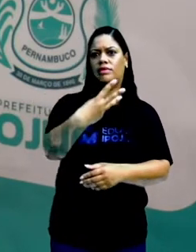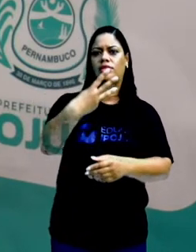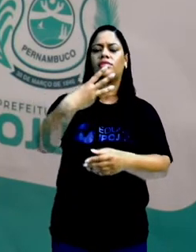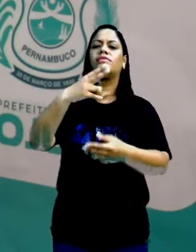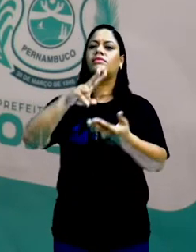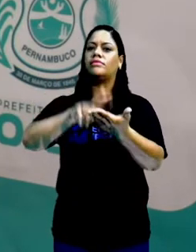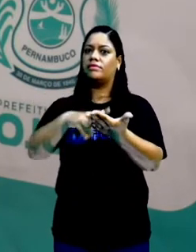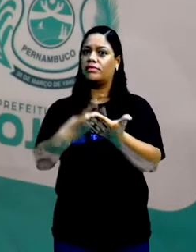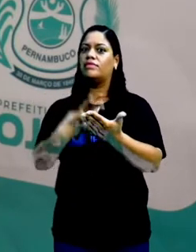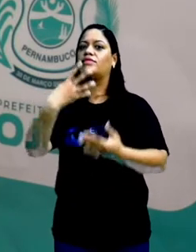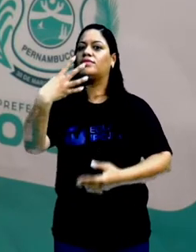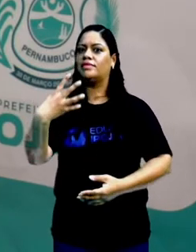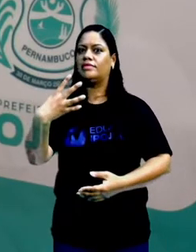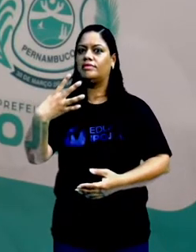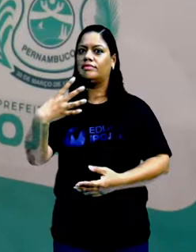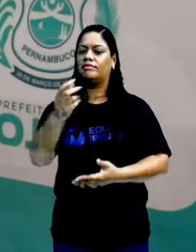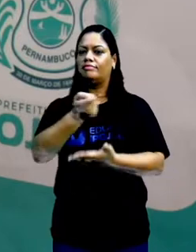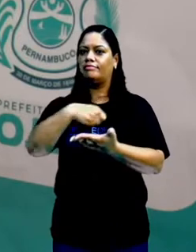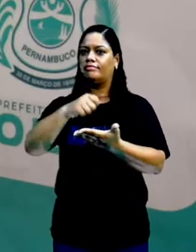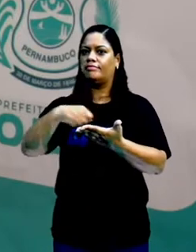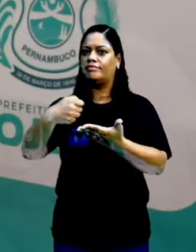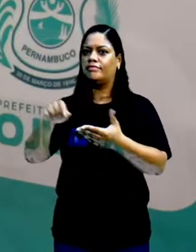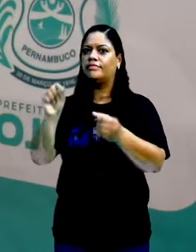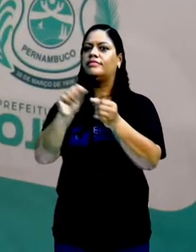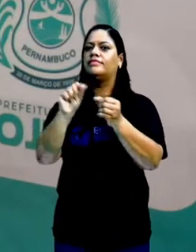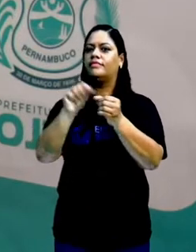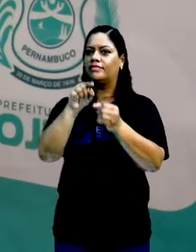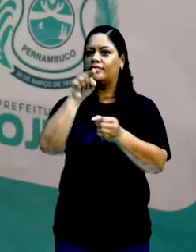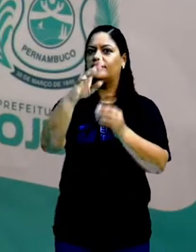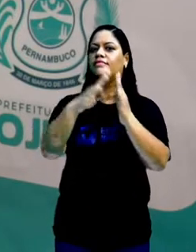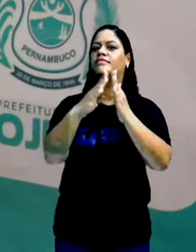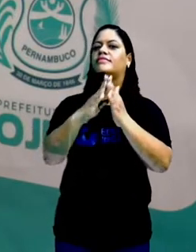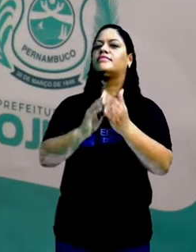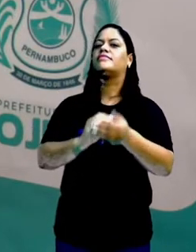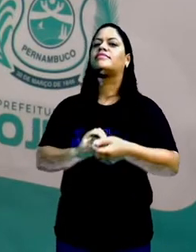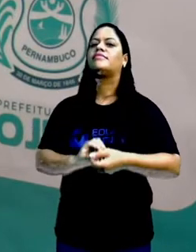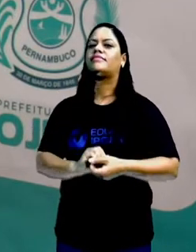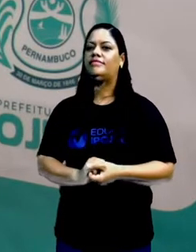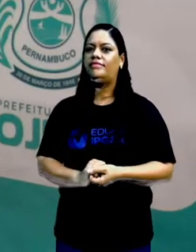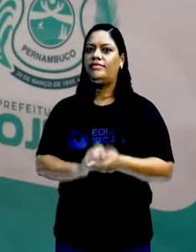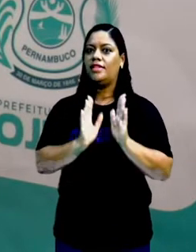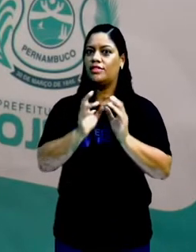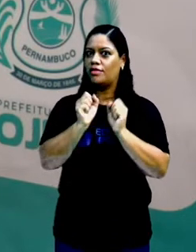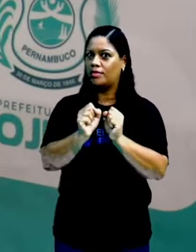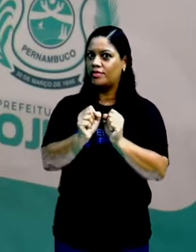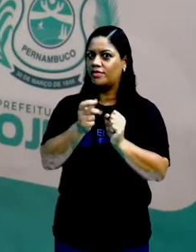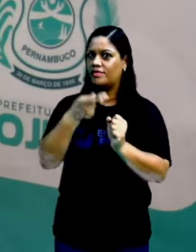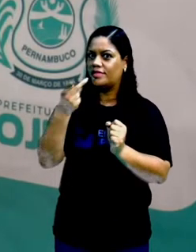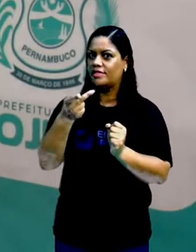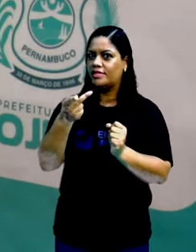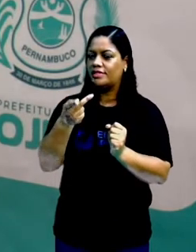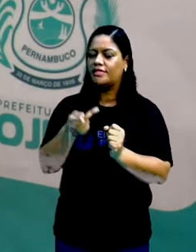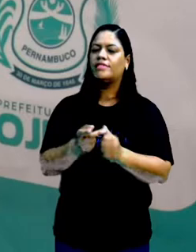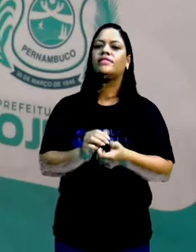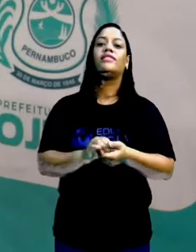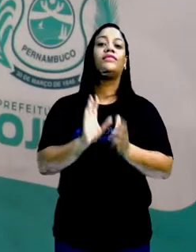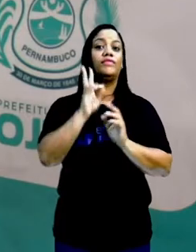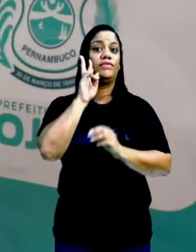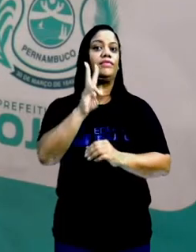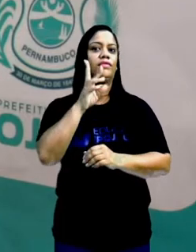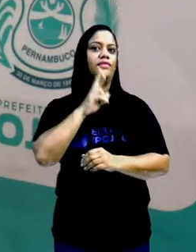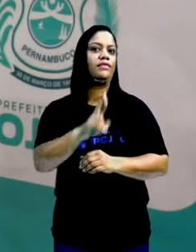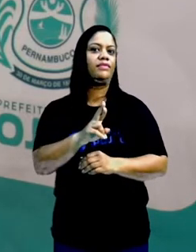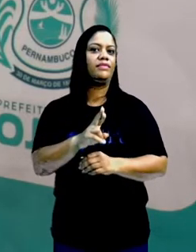4? Ponta do lápis aí, fizeram a continha? Já posso? Muito bem, vamos lá para o